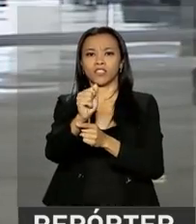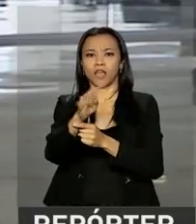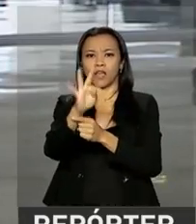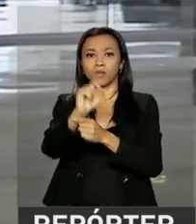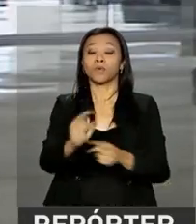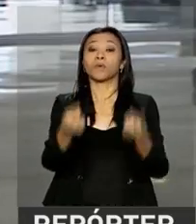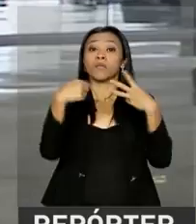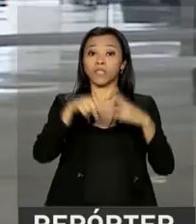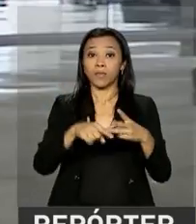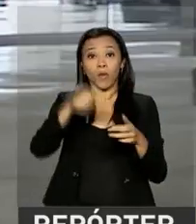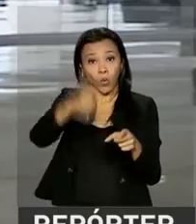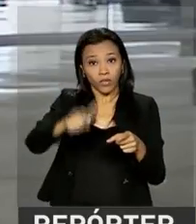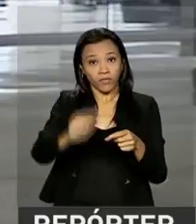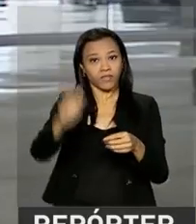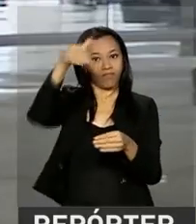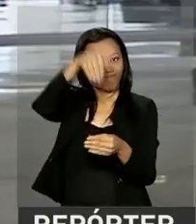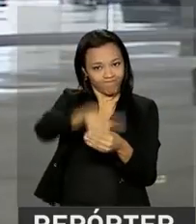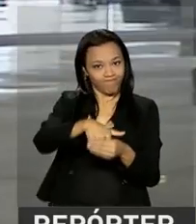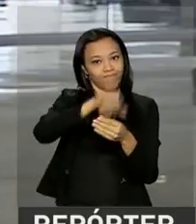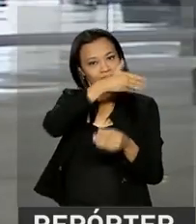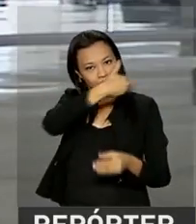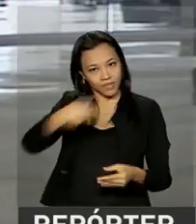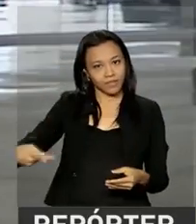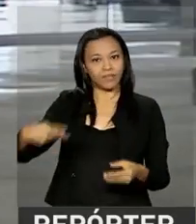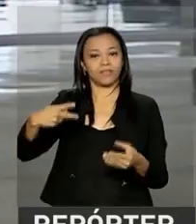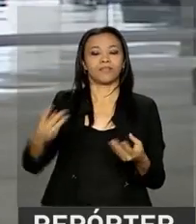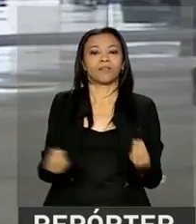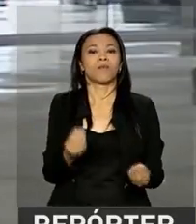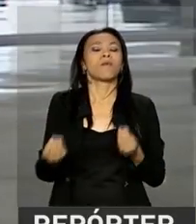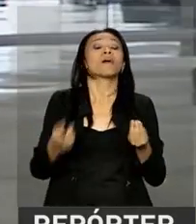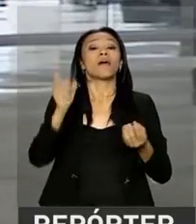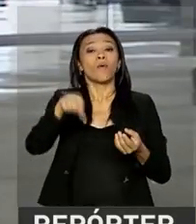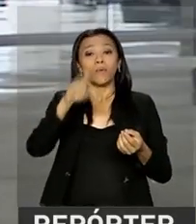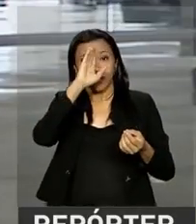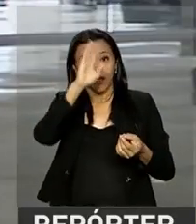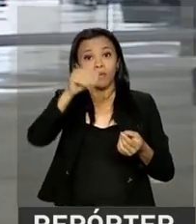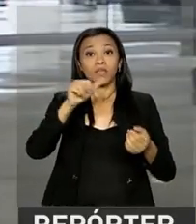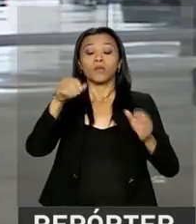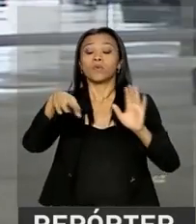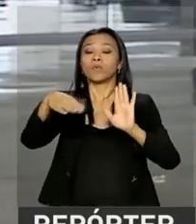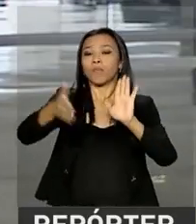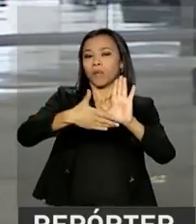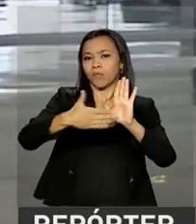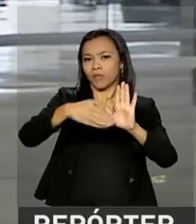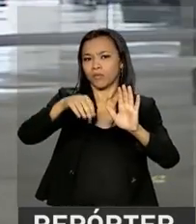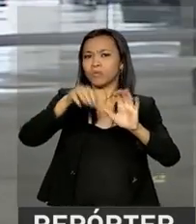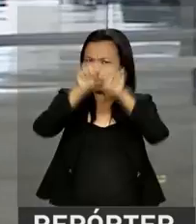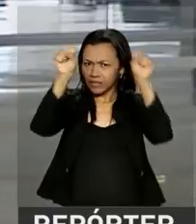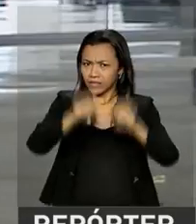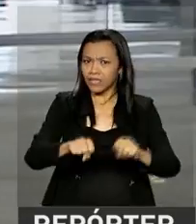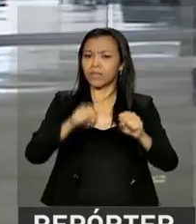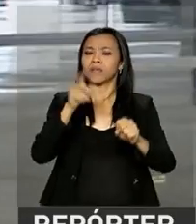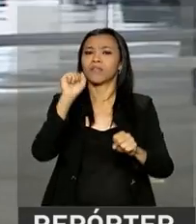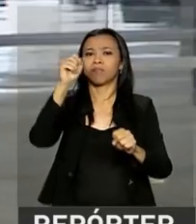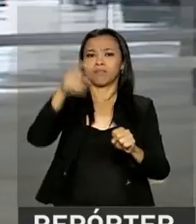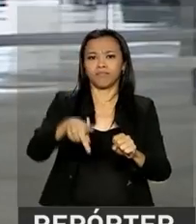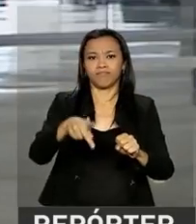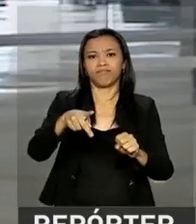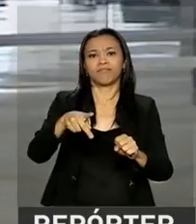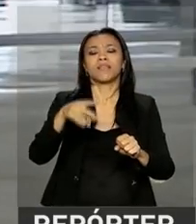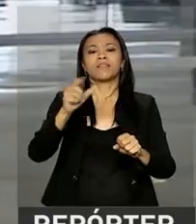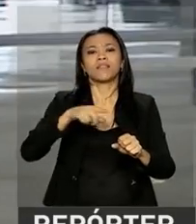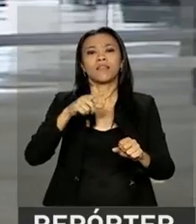reeleição o presidente falou que o ideal seria que o sistema Previdenciário tivesse uma revisão A cada 10 anos pelo menos